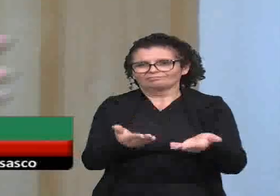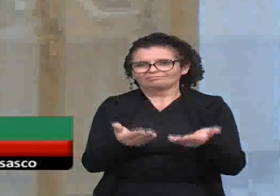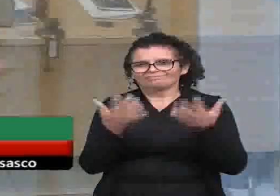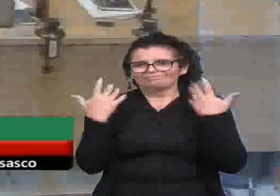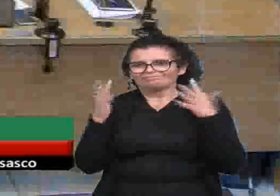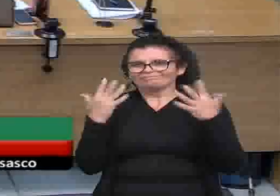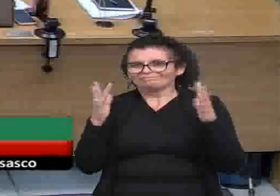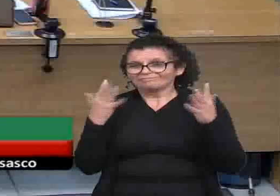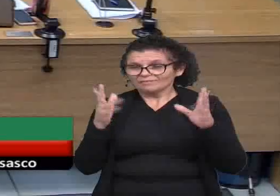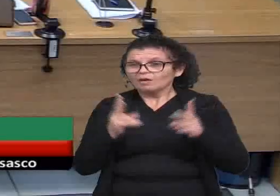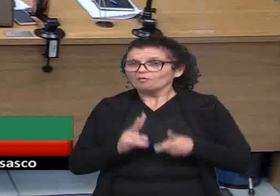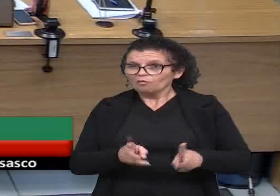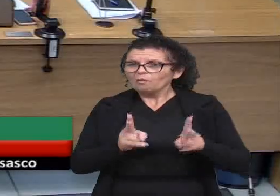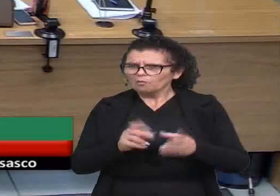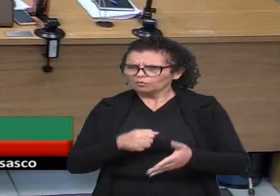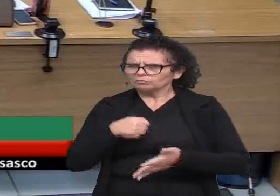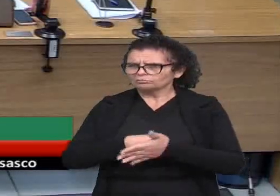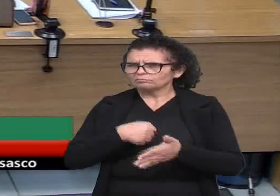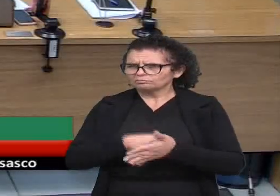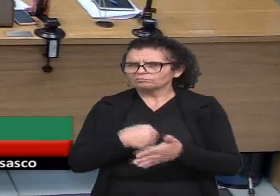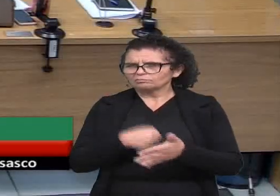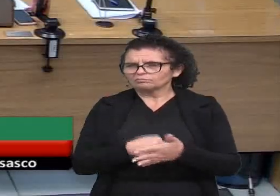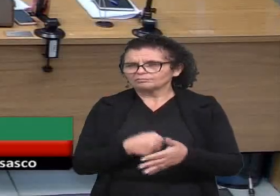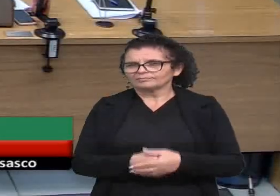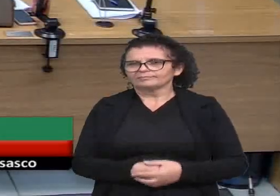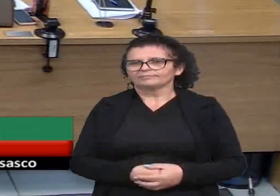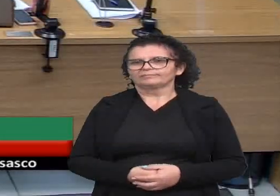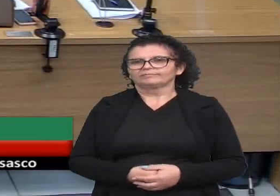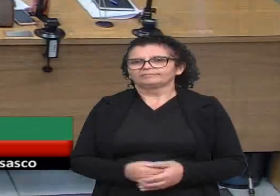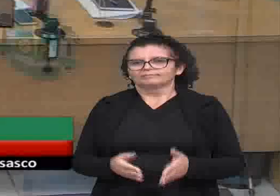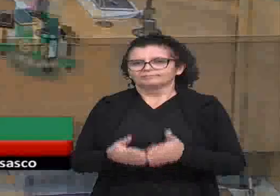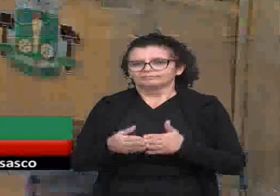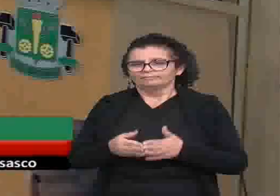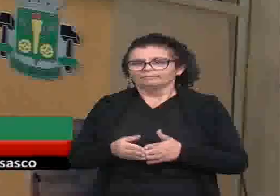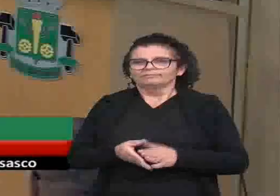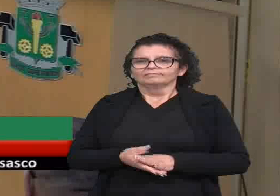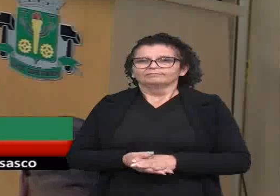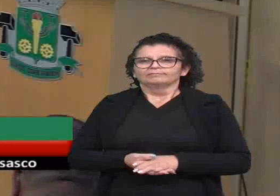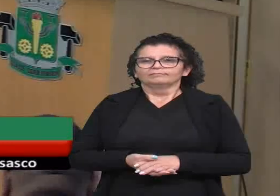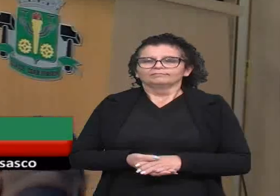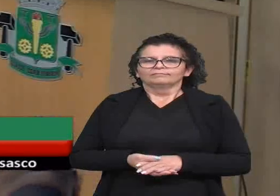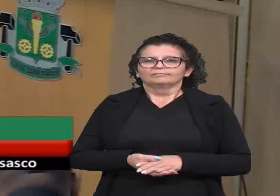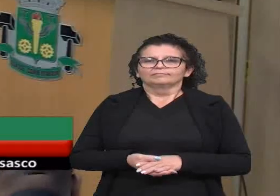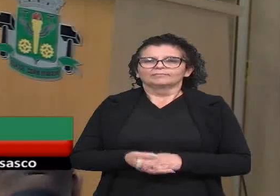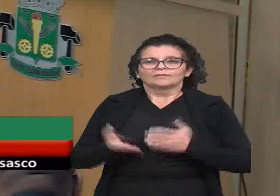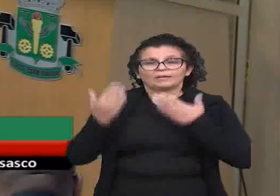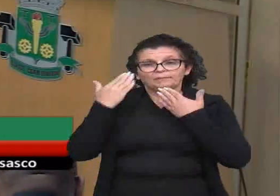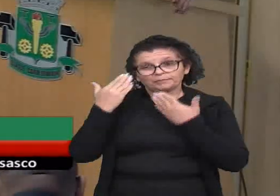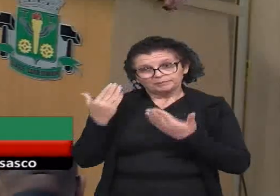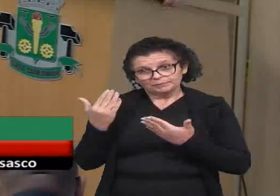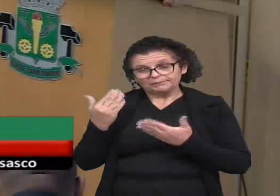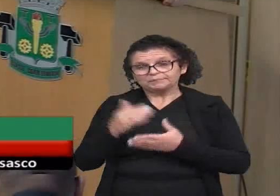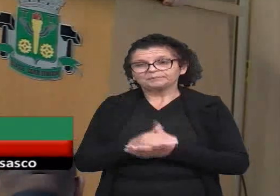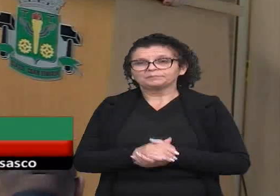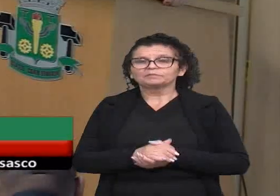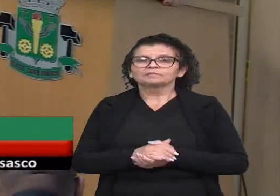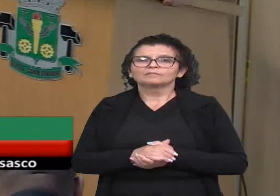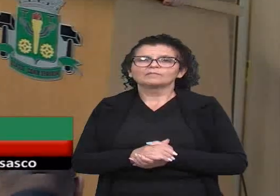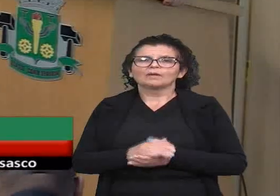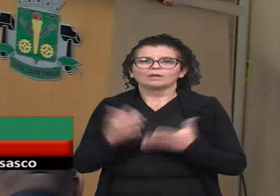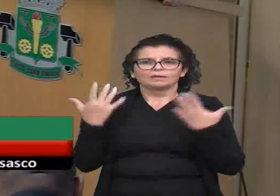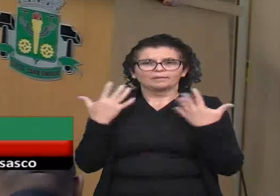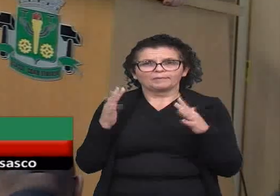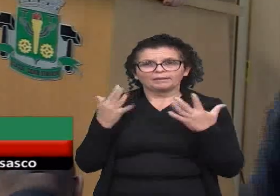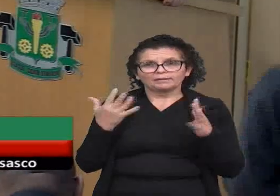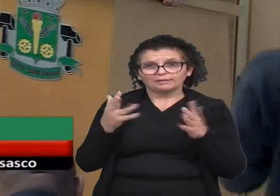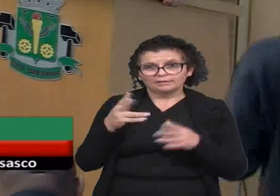E vamos continuar resistindo. Uma parte, nobre vereadora. Uma parte, vereador. Obrigado pela parte. Queria parabenizar